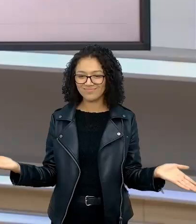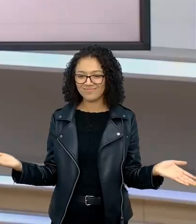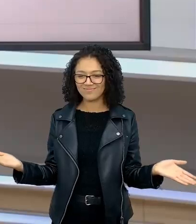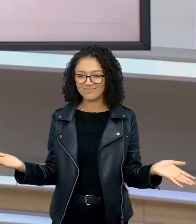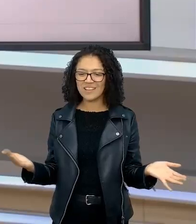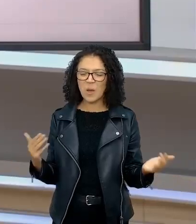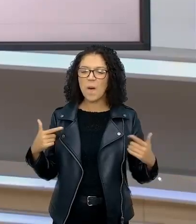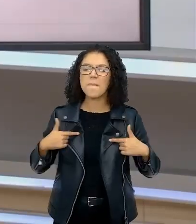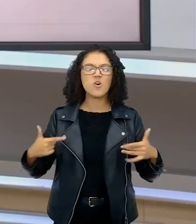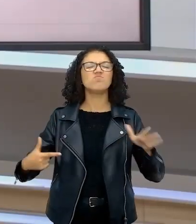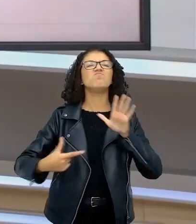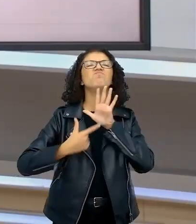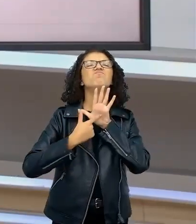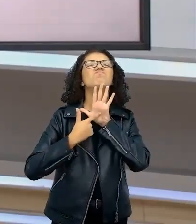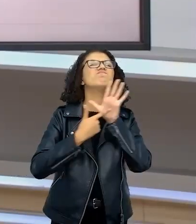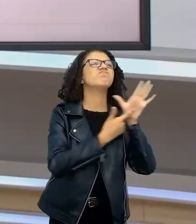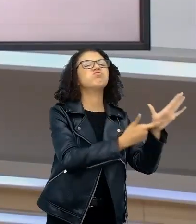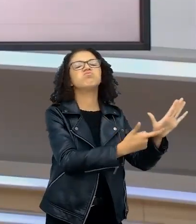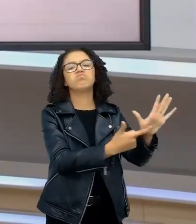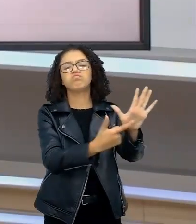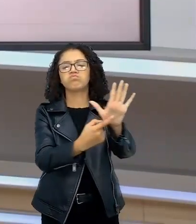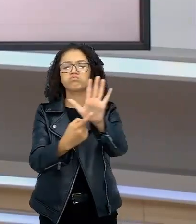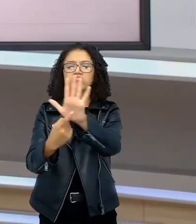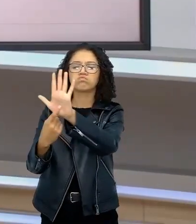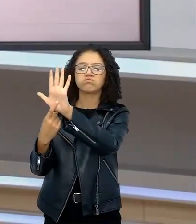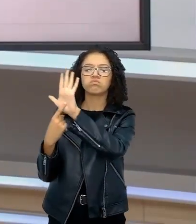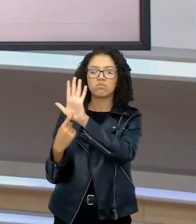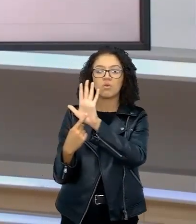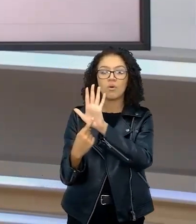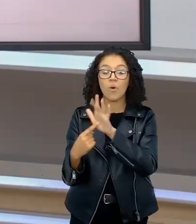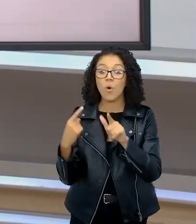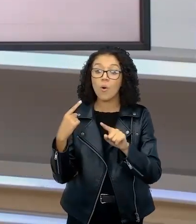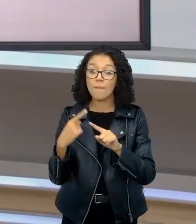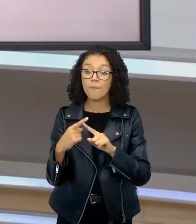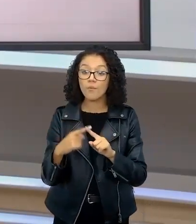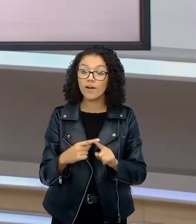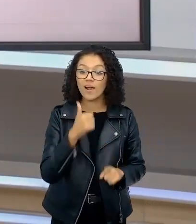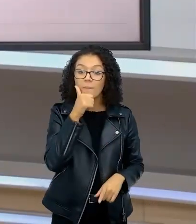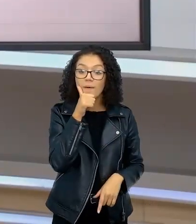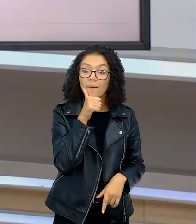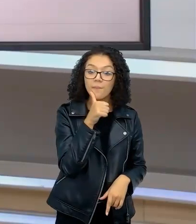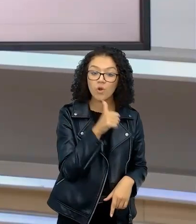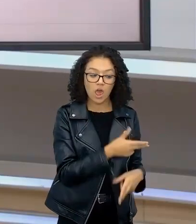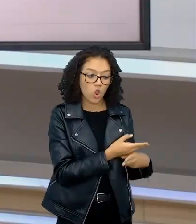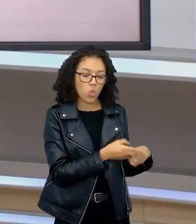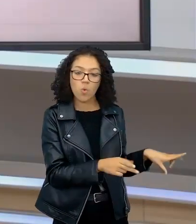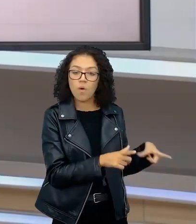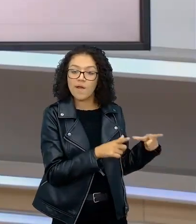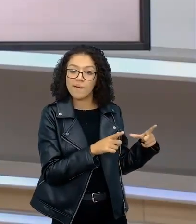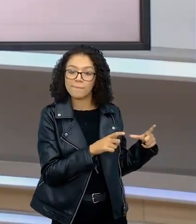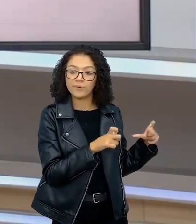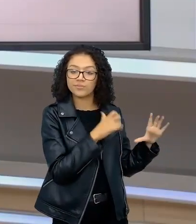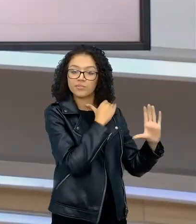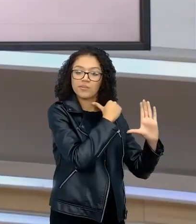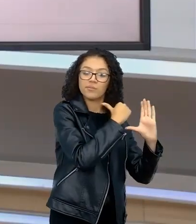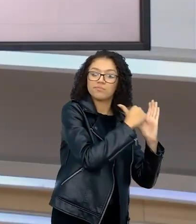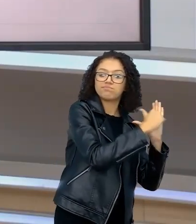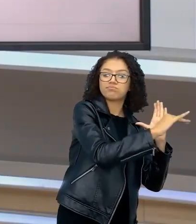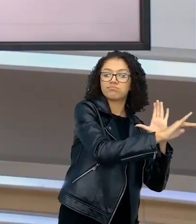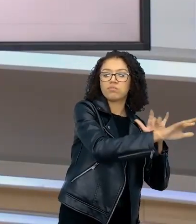todo mundo, mostrada para todo mundo, porque eles espalharam fotos de uma mulher nua. Olha que coisa,